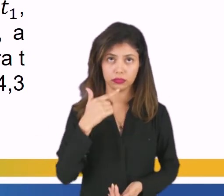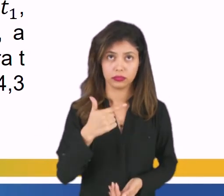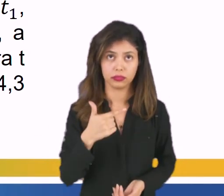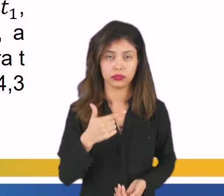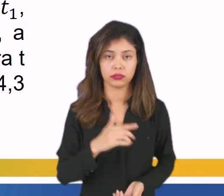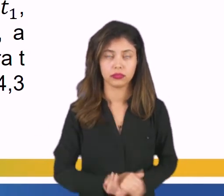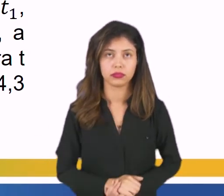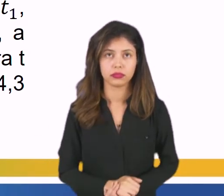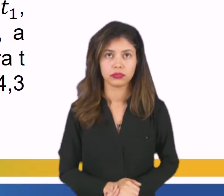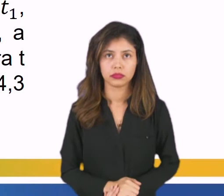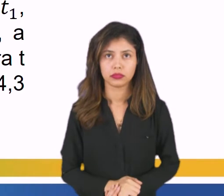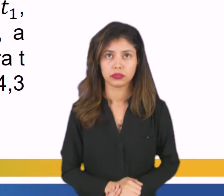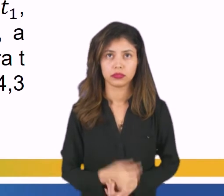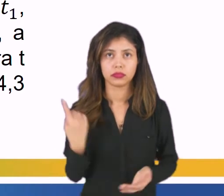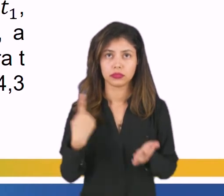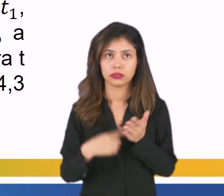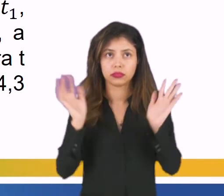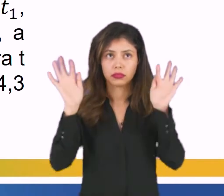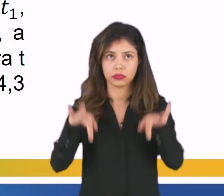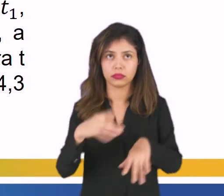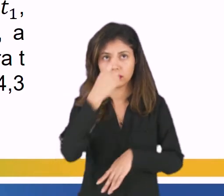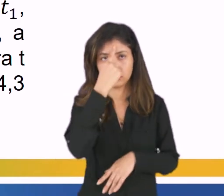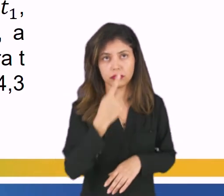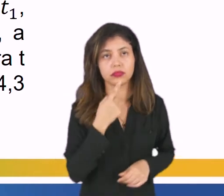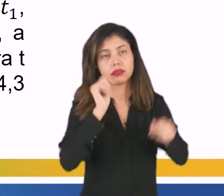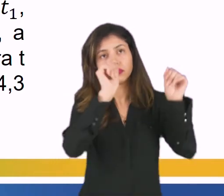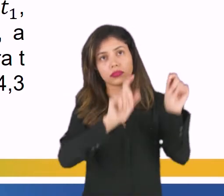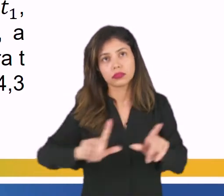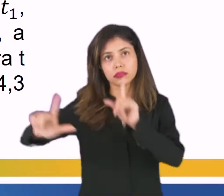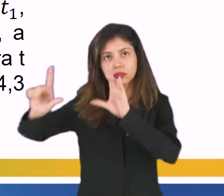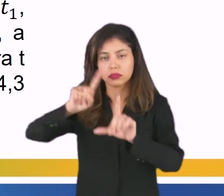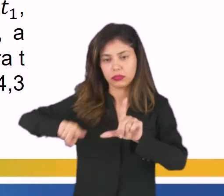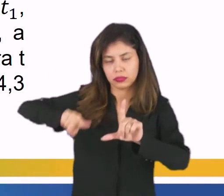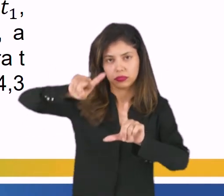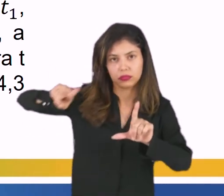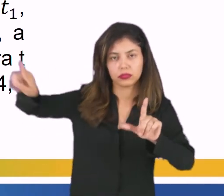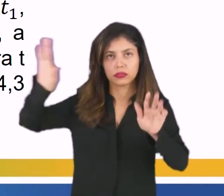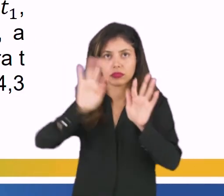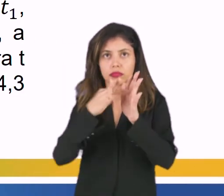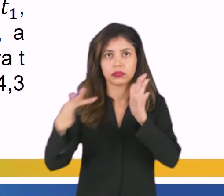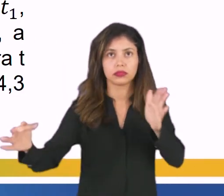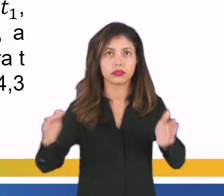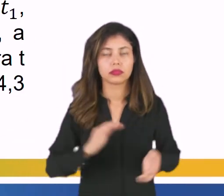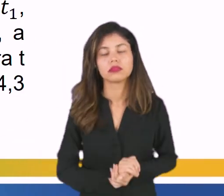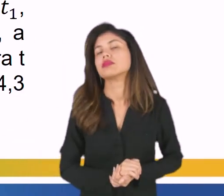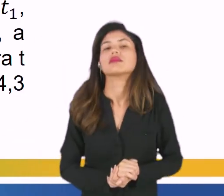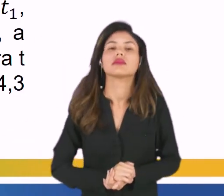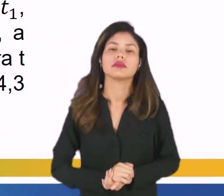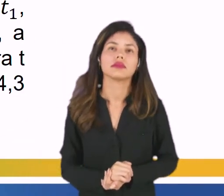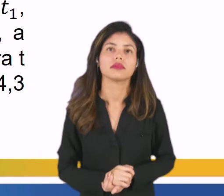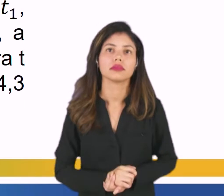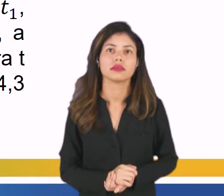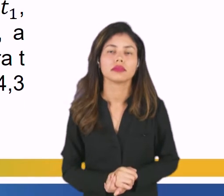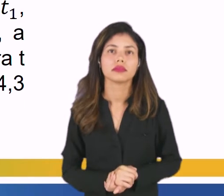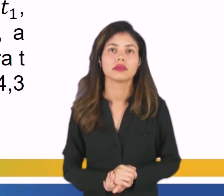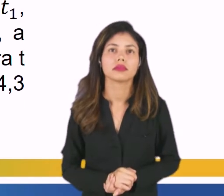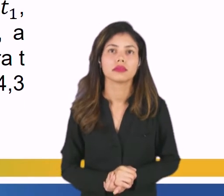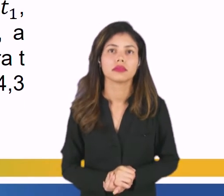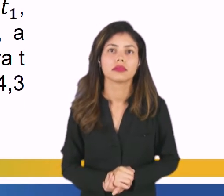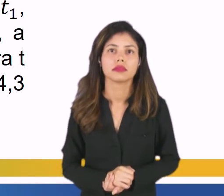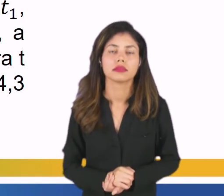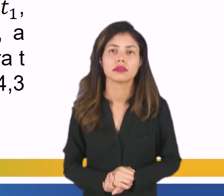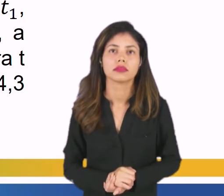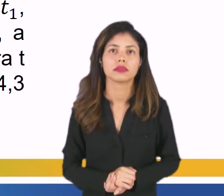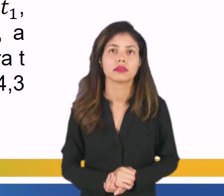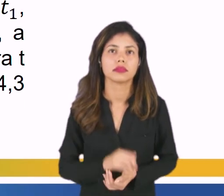intervalo t2. Considere, por fim, a figura acima, que representa o gráfico, né, que vou já lhes mostrar,